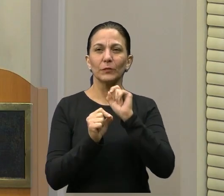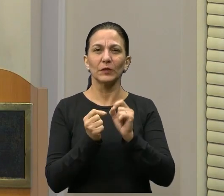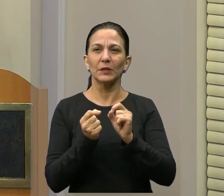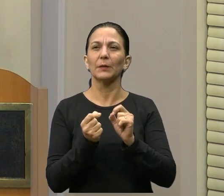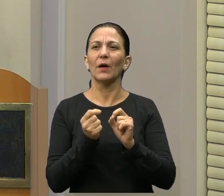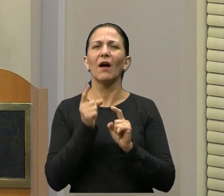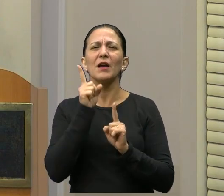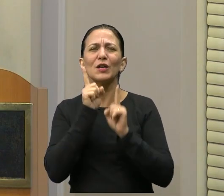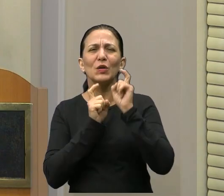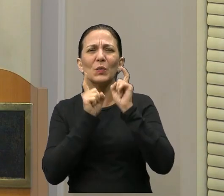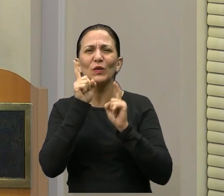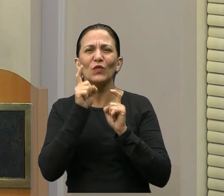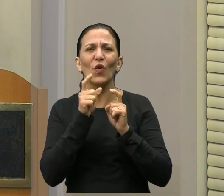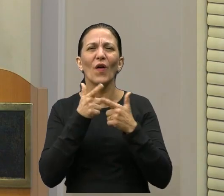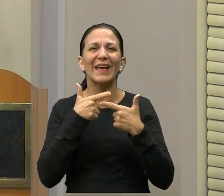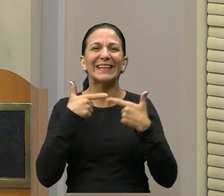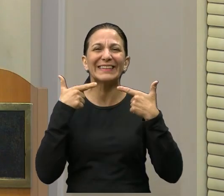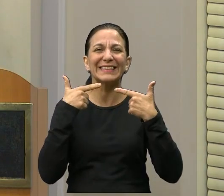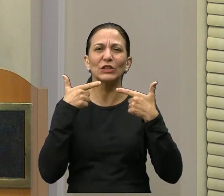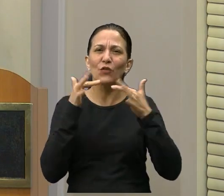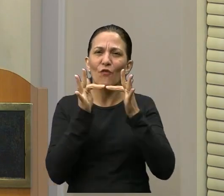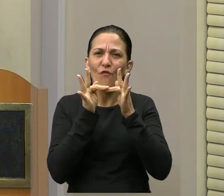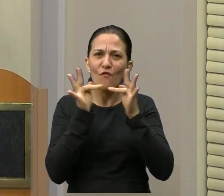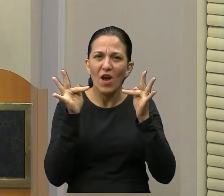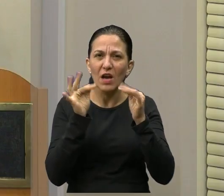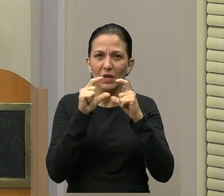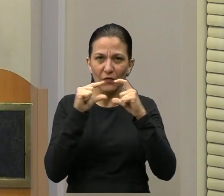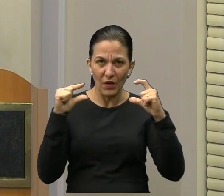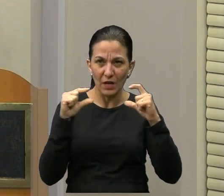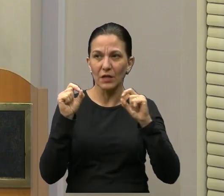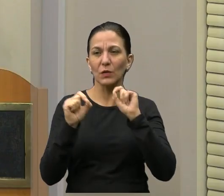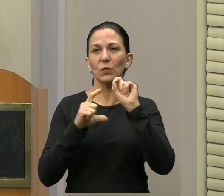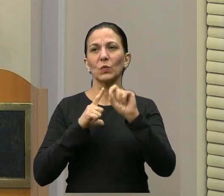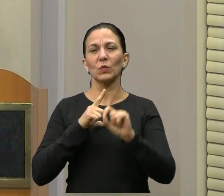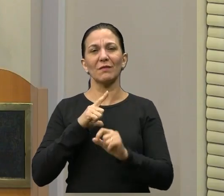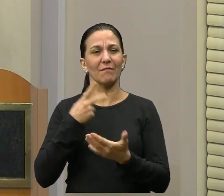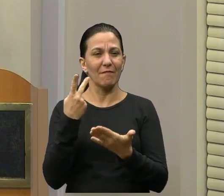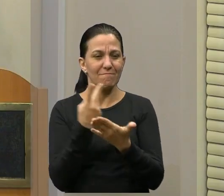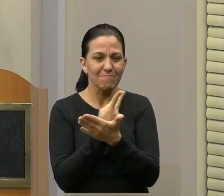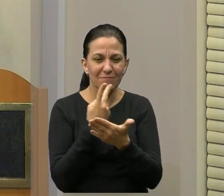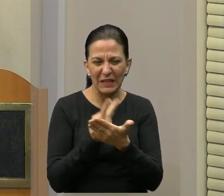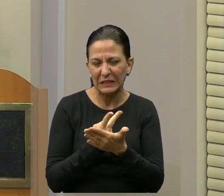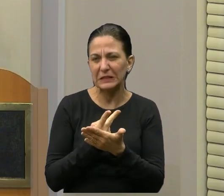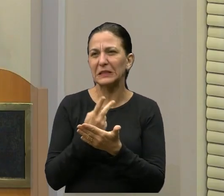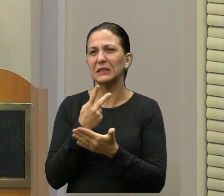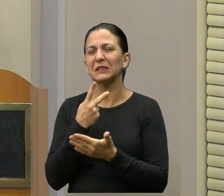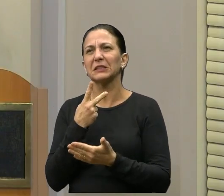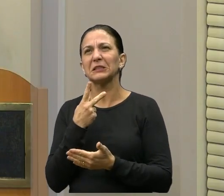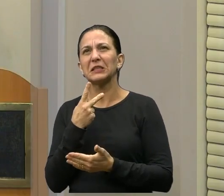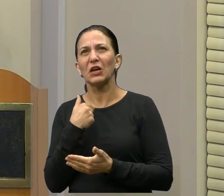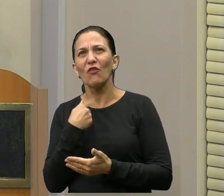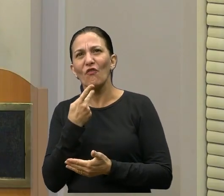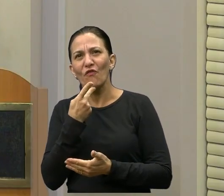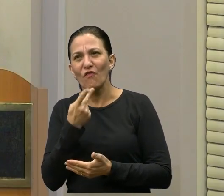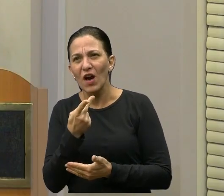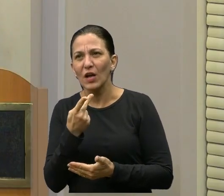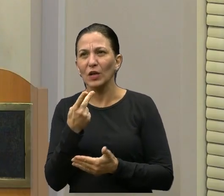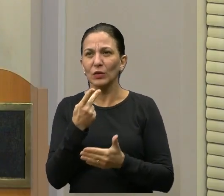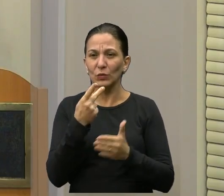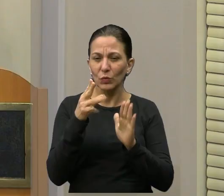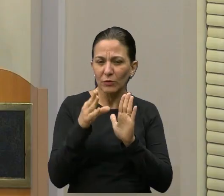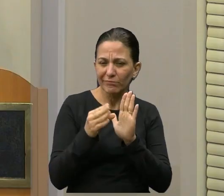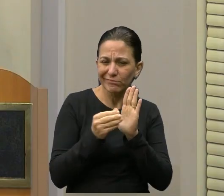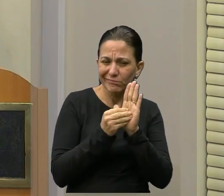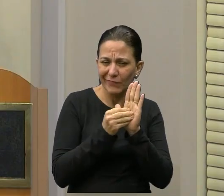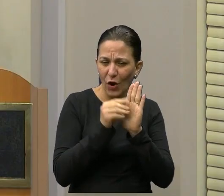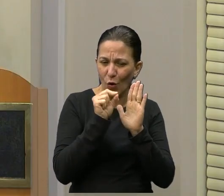expressão facial, risos e frases, ainda que infelizes, faço questão de ressaltar, não estão dentro do